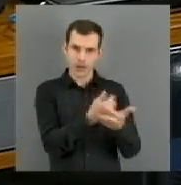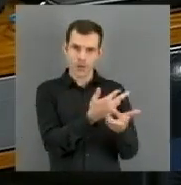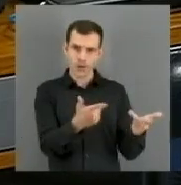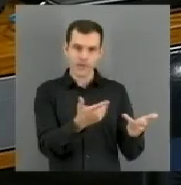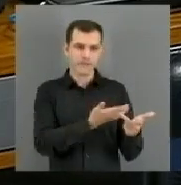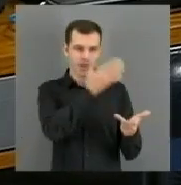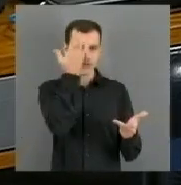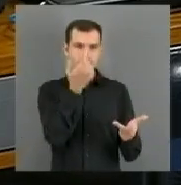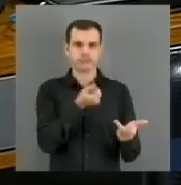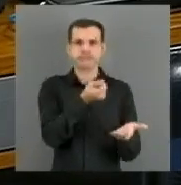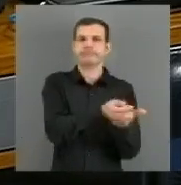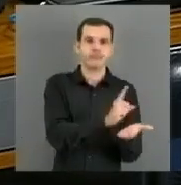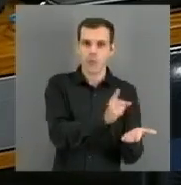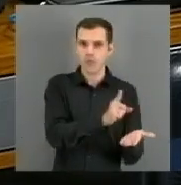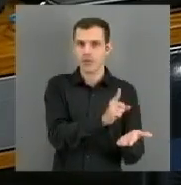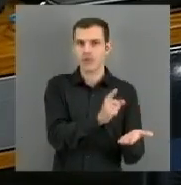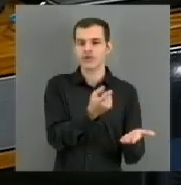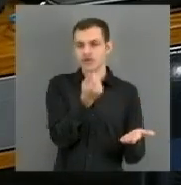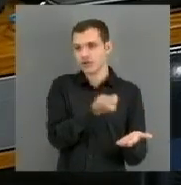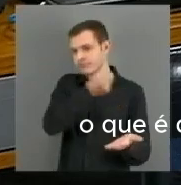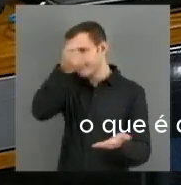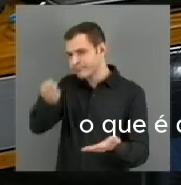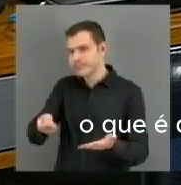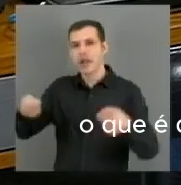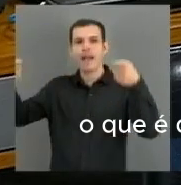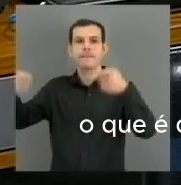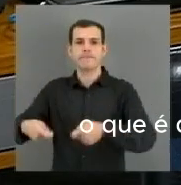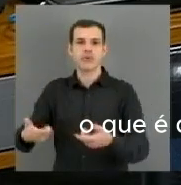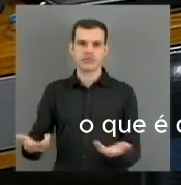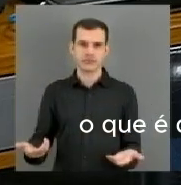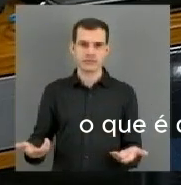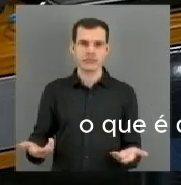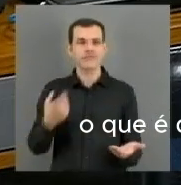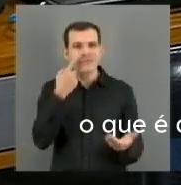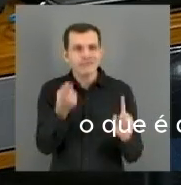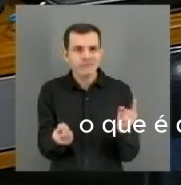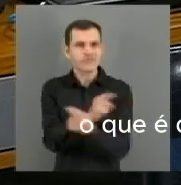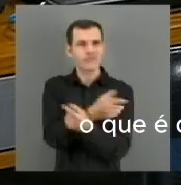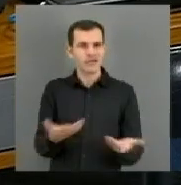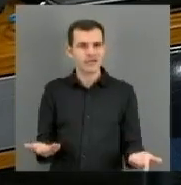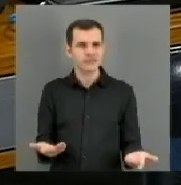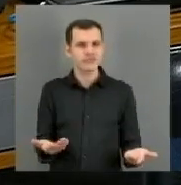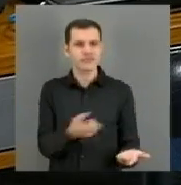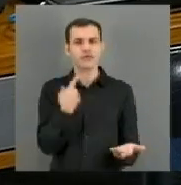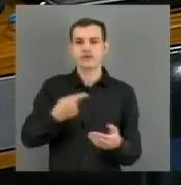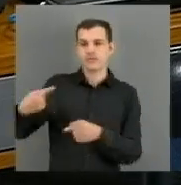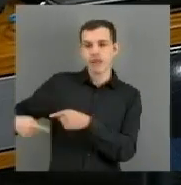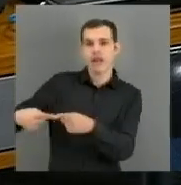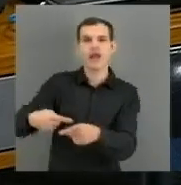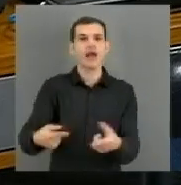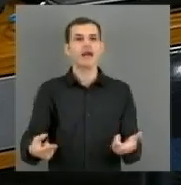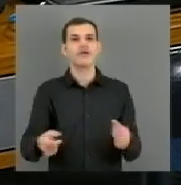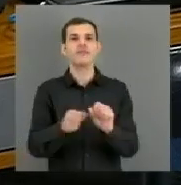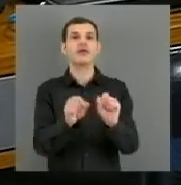para aposta esportiva. Olha que inversão. O que é que nós estamos fazendo com as futuras gerações? Então, eu